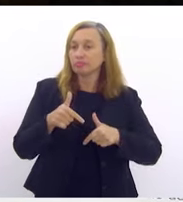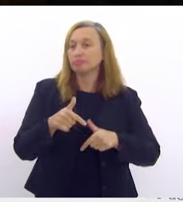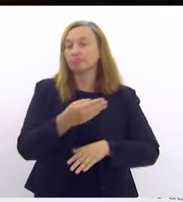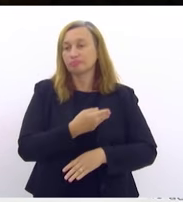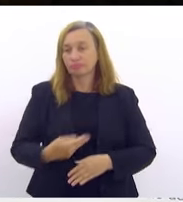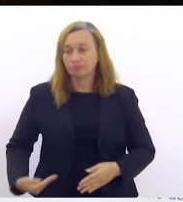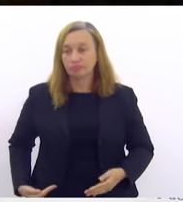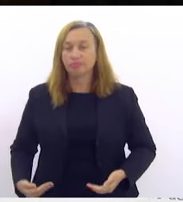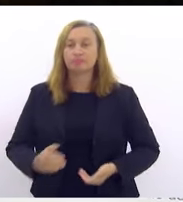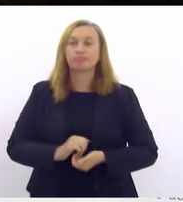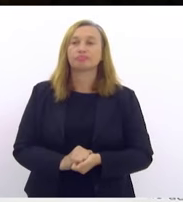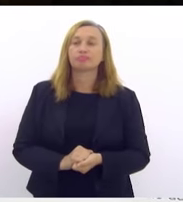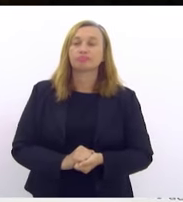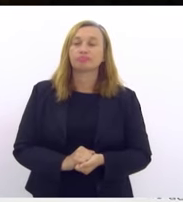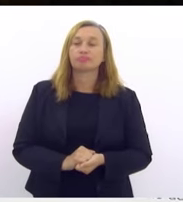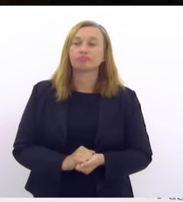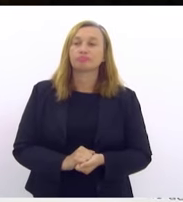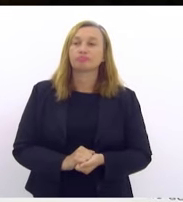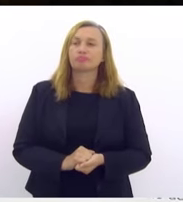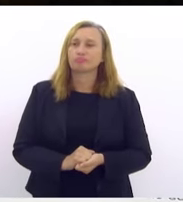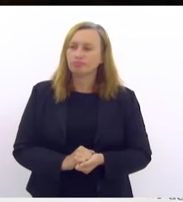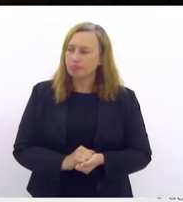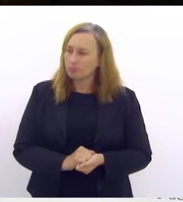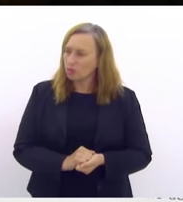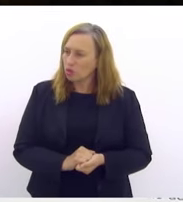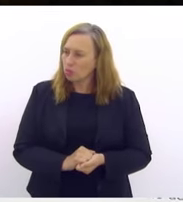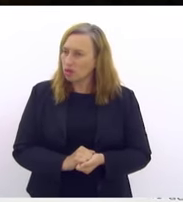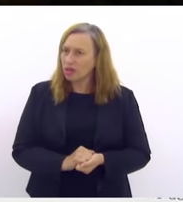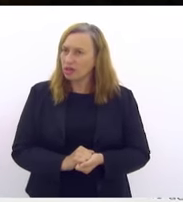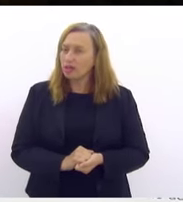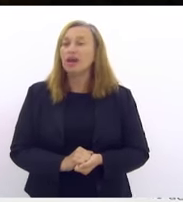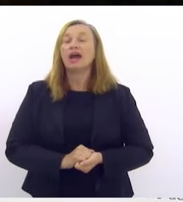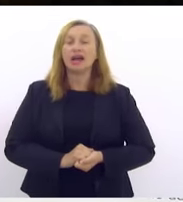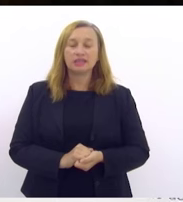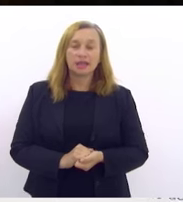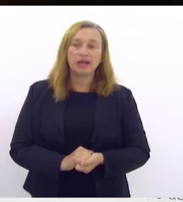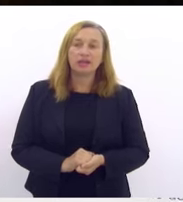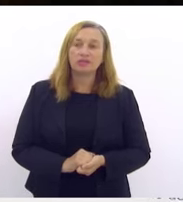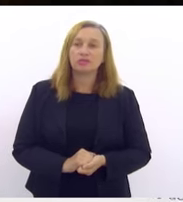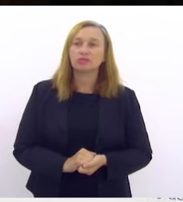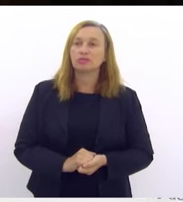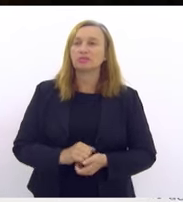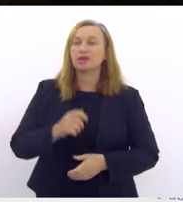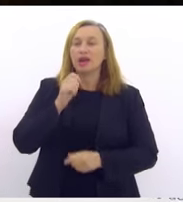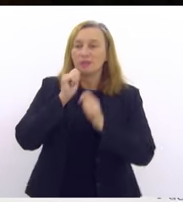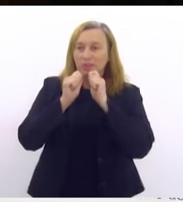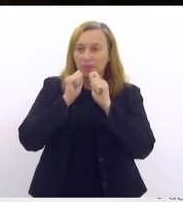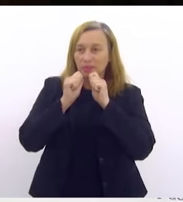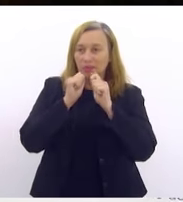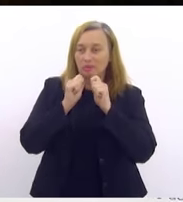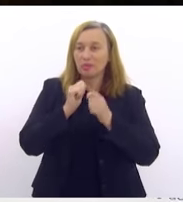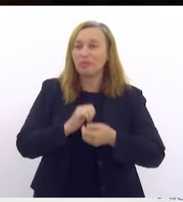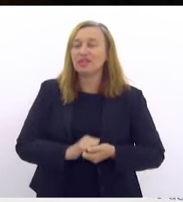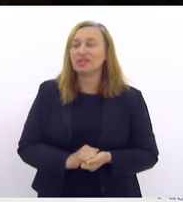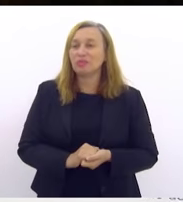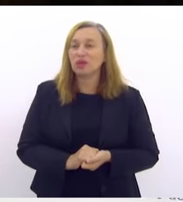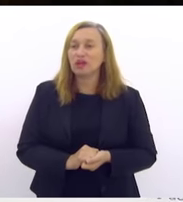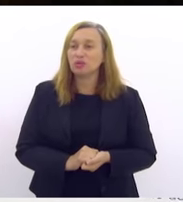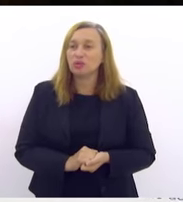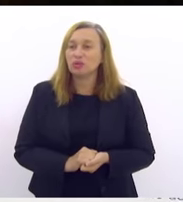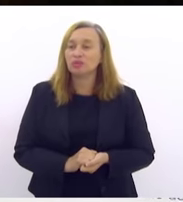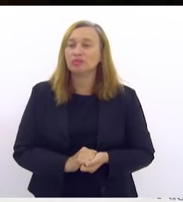pública como orador da solenidade como perdão como um dos oradores da solenidade destaco não apenas a carreira